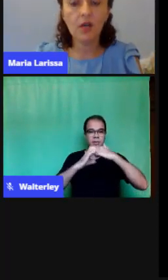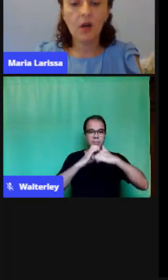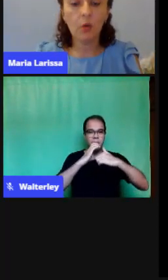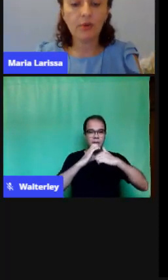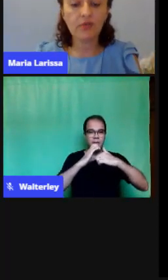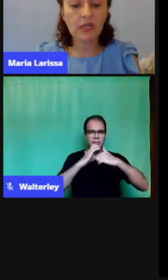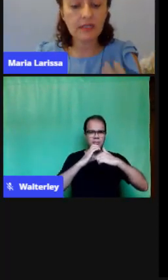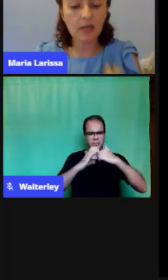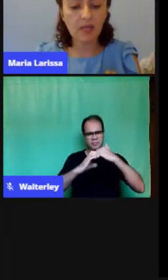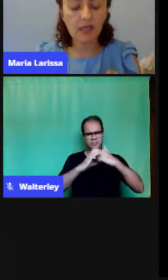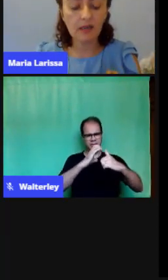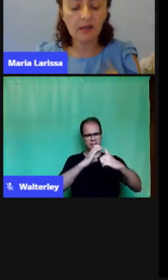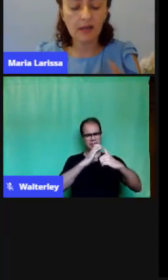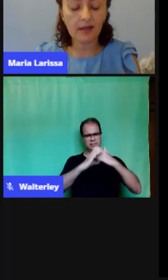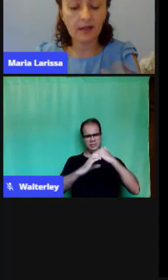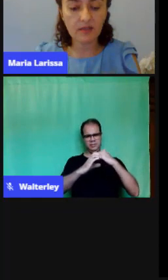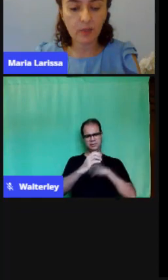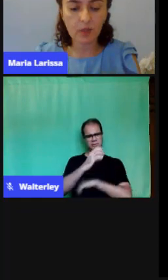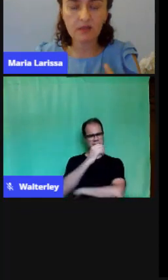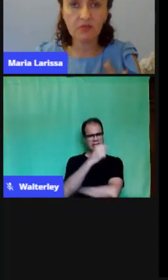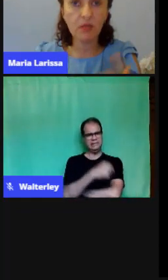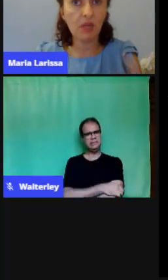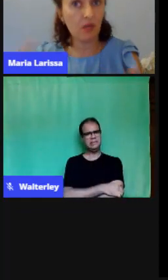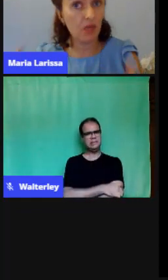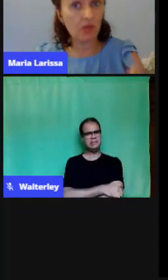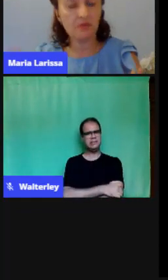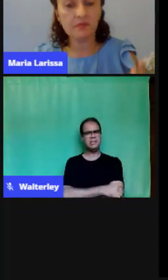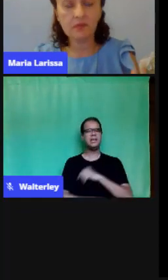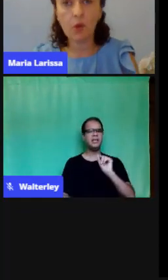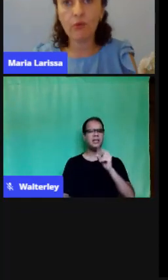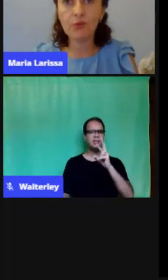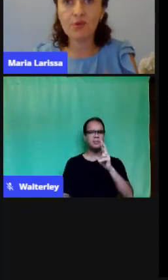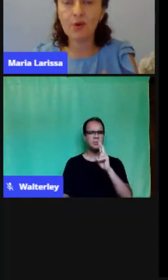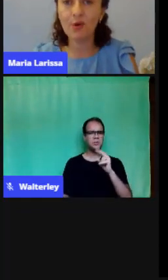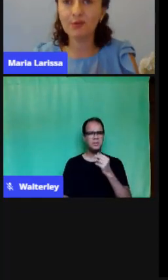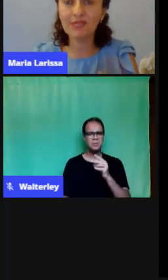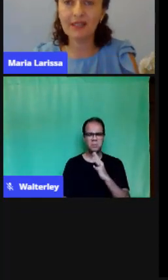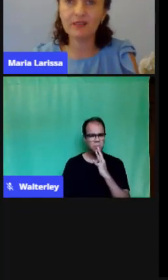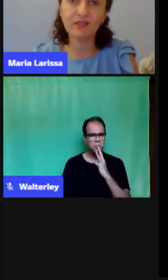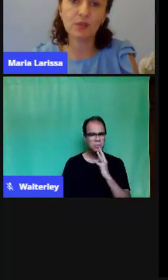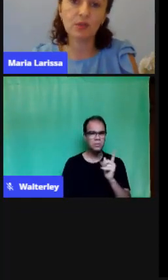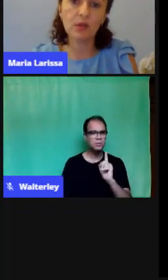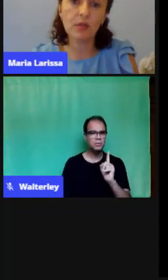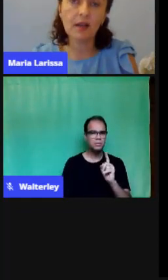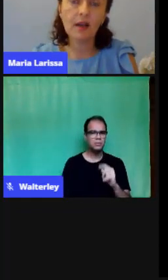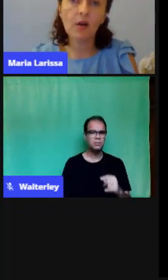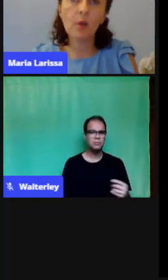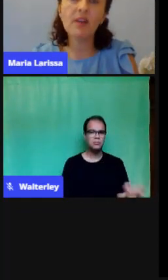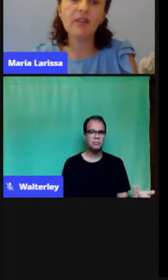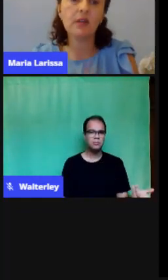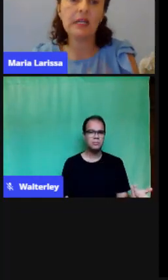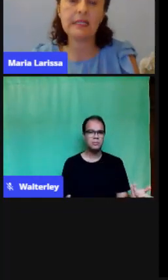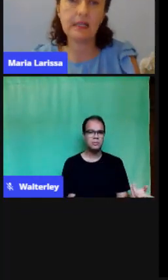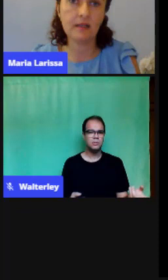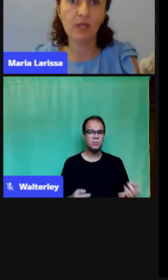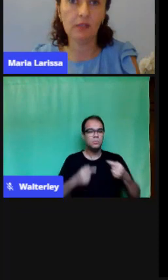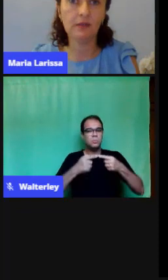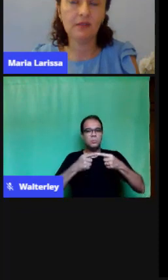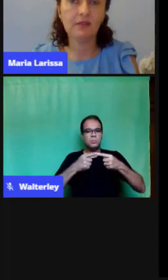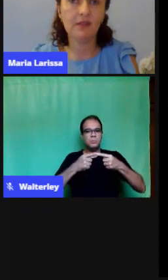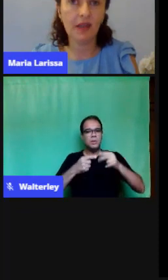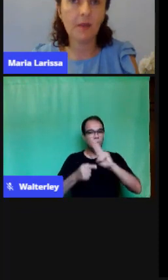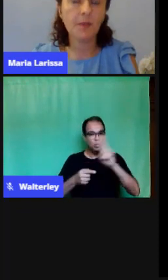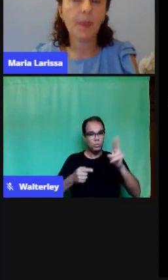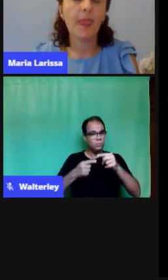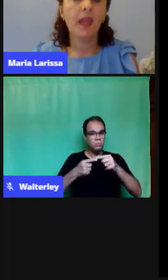nome. Então, o professor recebe aquela resposta, o e-mail é meio confuso ou não tem nada a ver com o nome. Como ele vai localizar esse